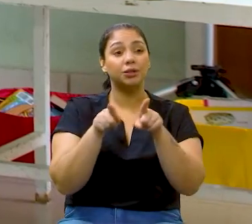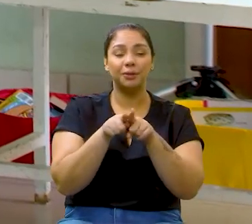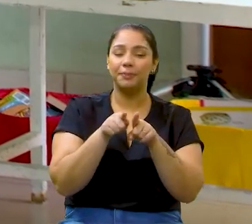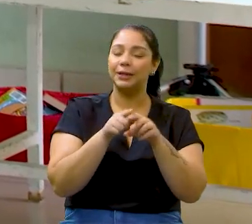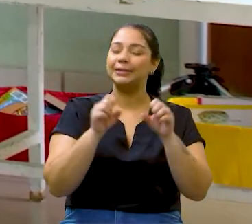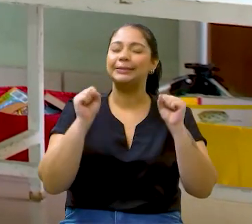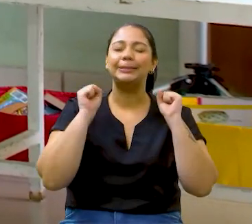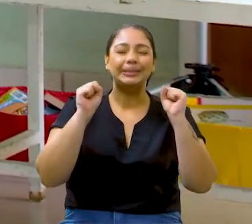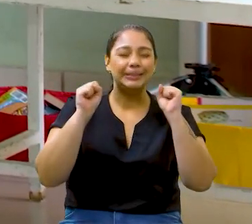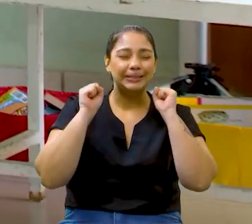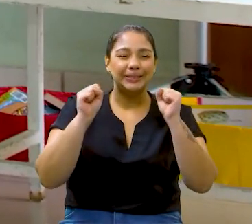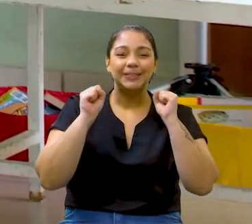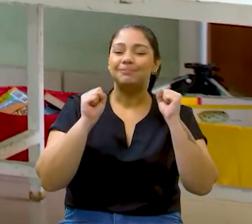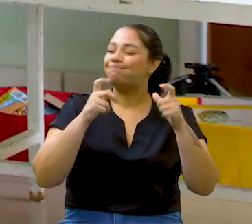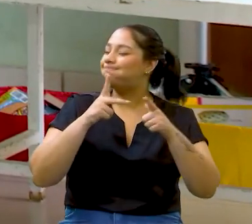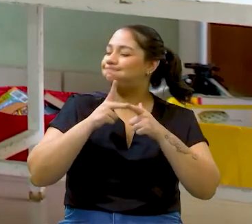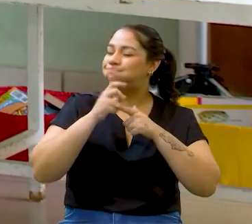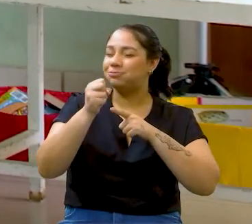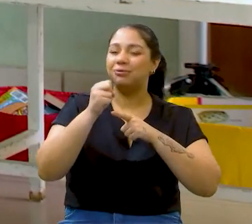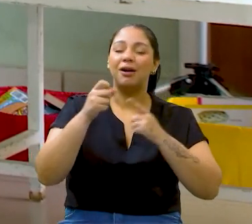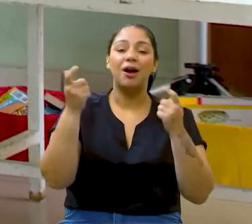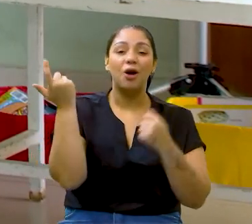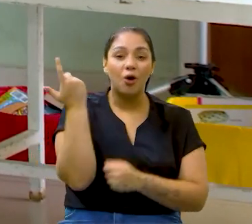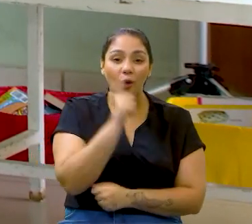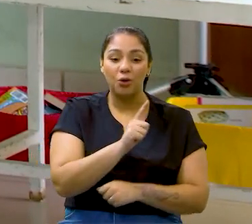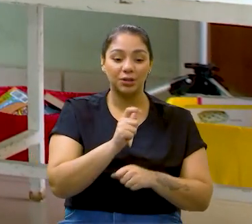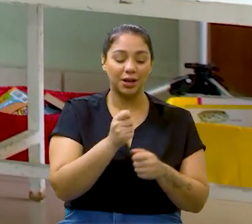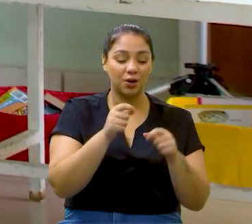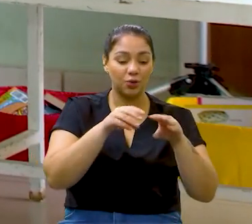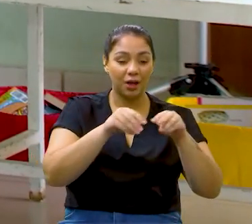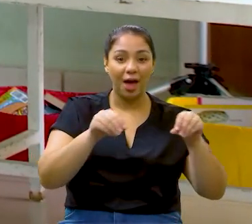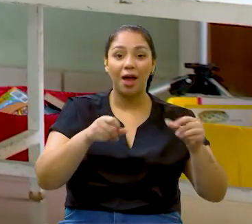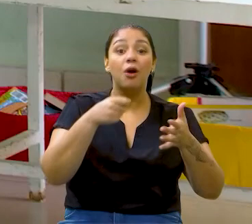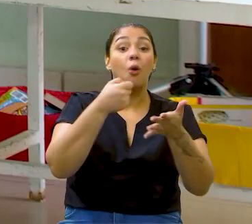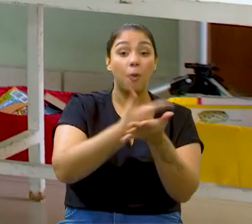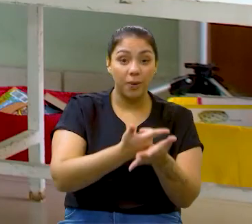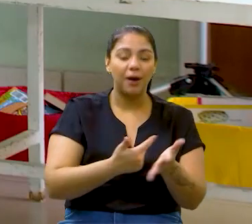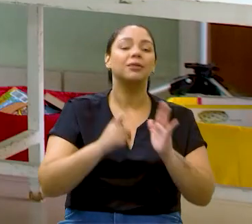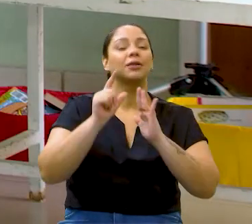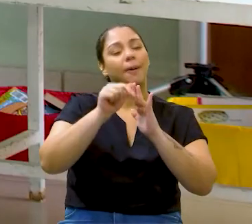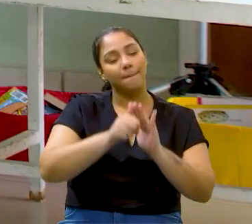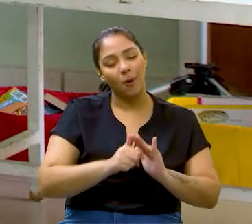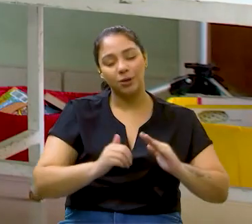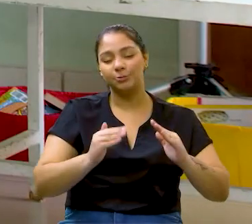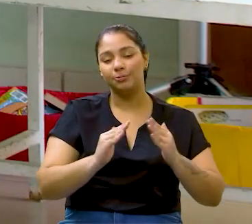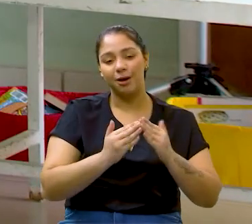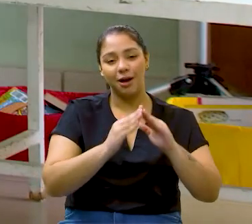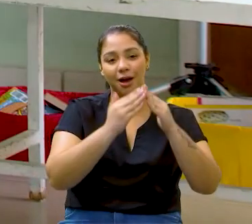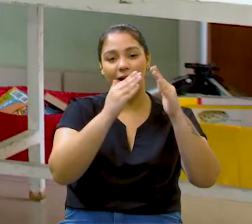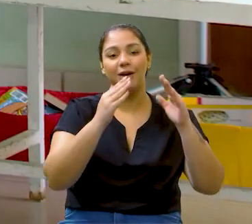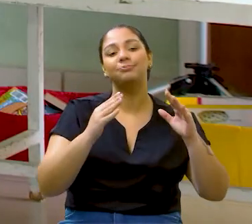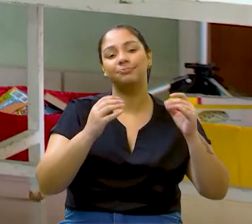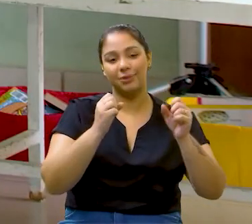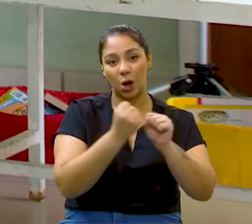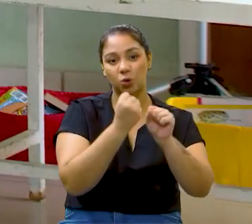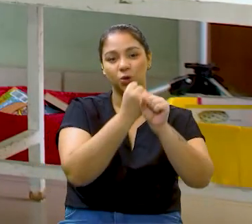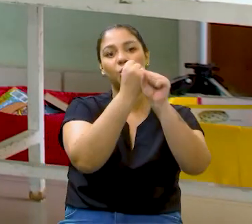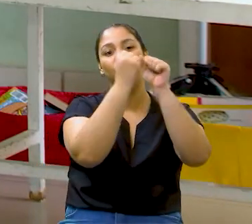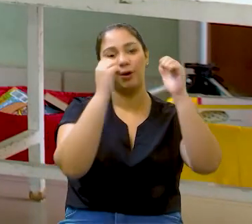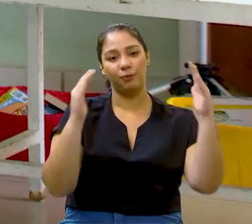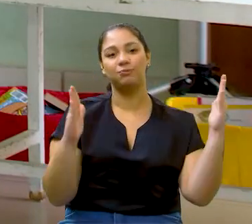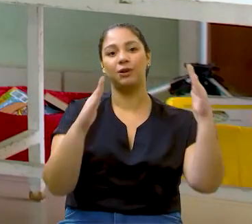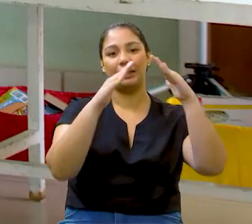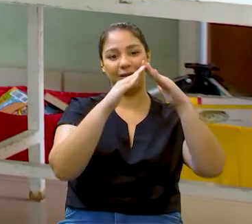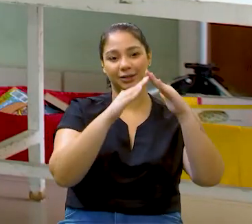também, claro que vibrou muito quando nós conseguimos adquirir o terreno e depois a construção. E quando nós